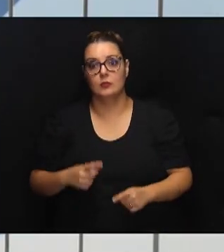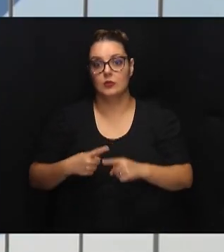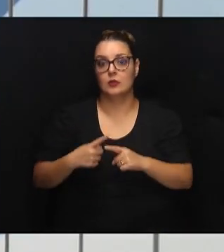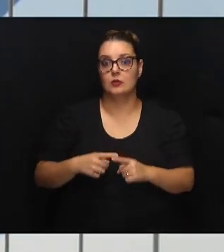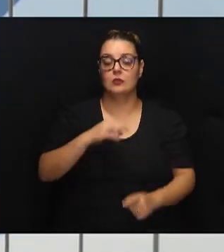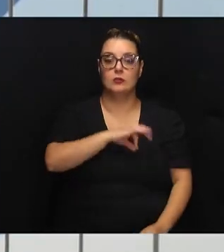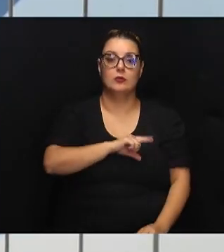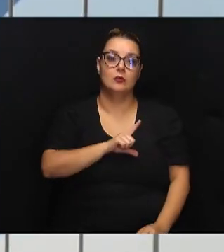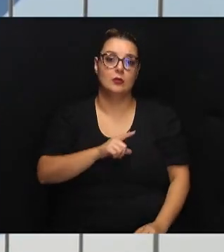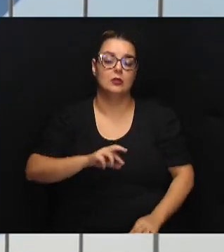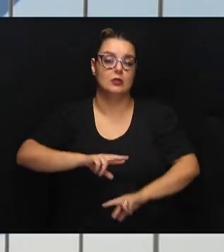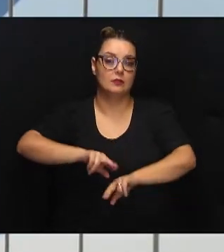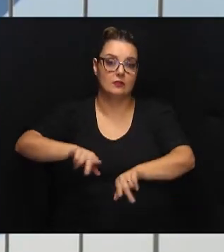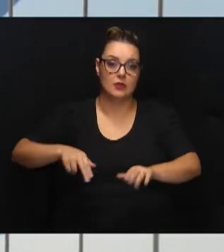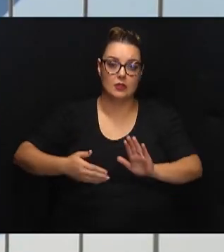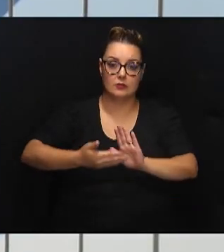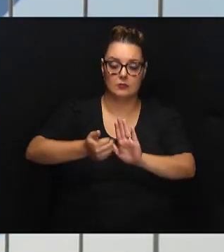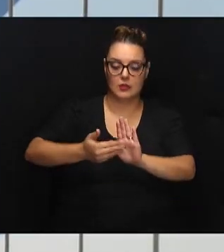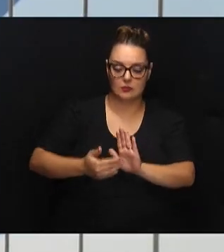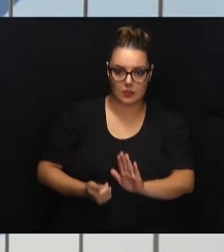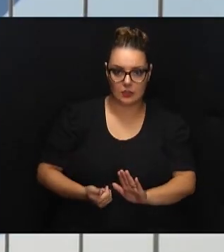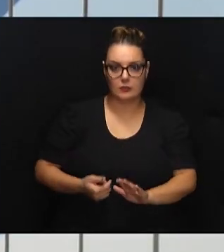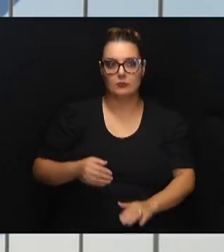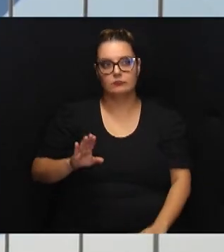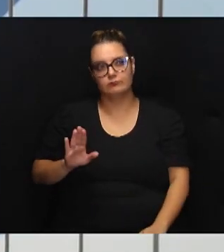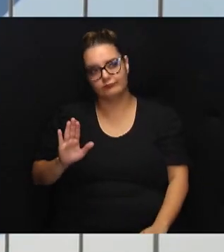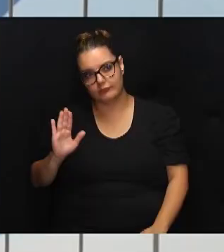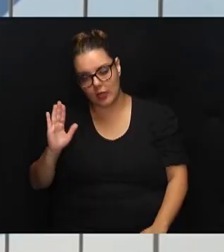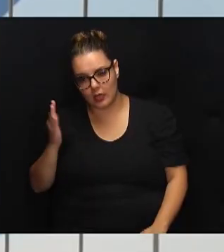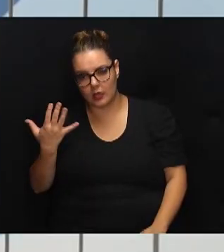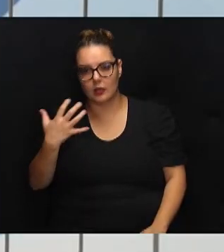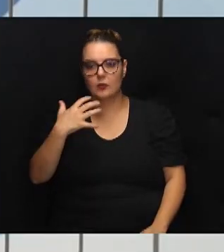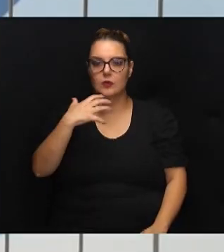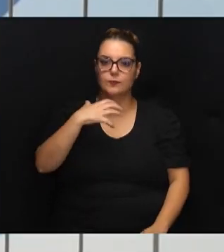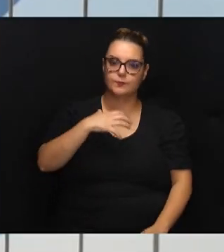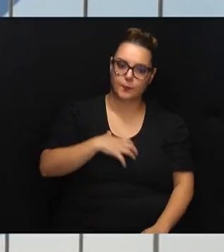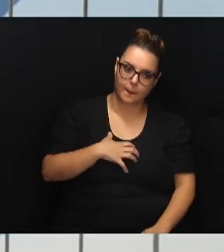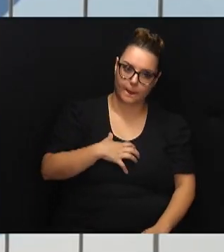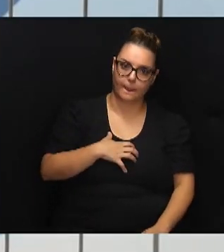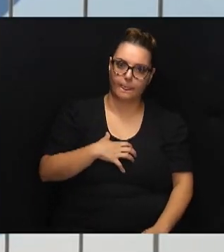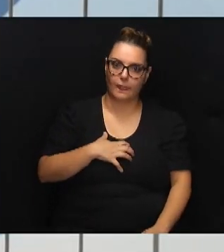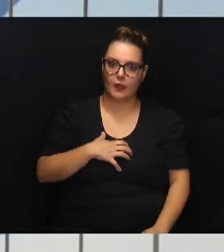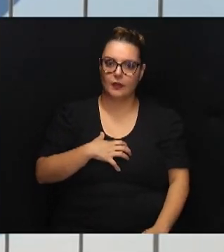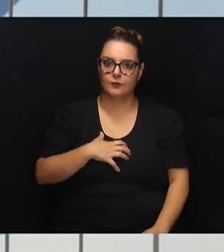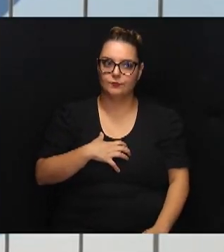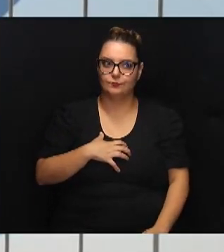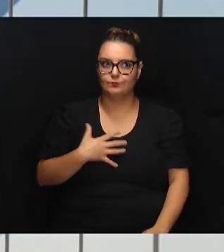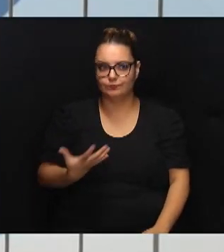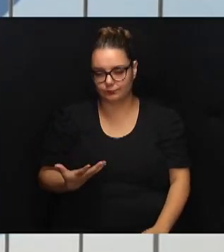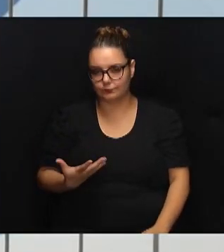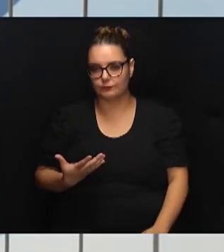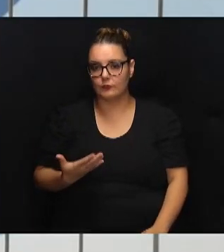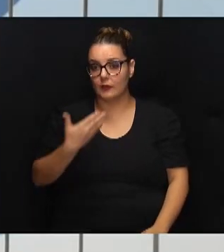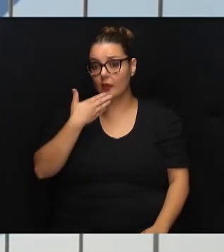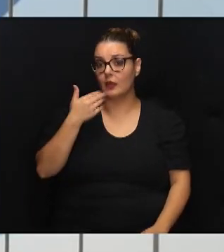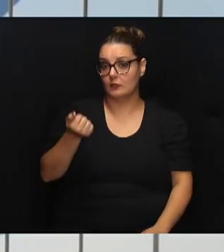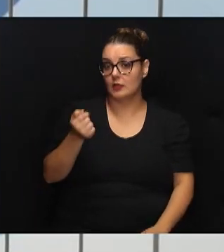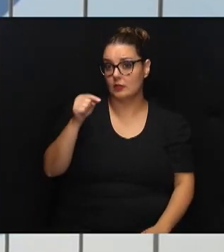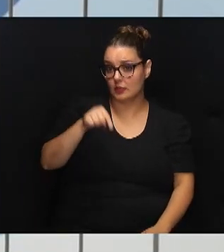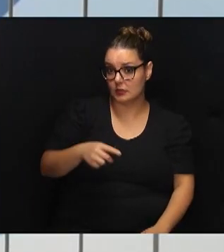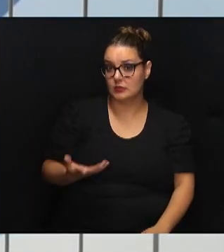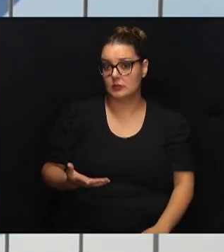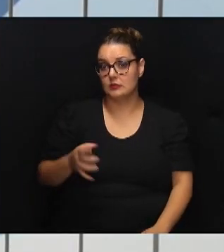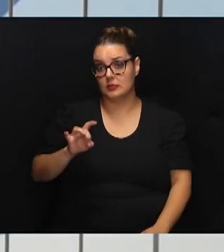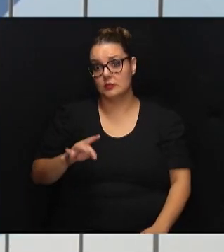muito desconto. Mas aquela falsa sensação de que é muito melhor isso, mas é só no